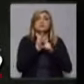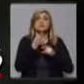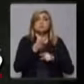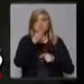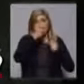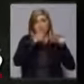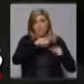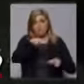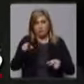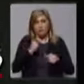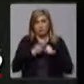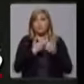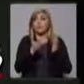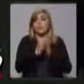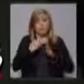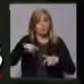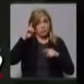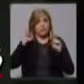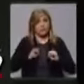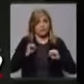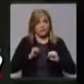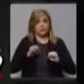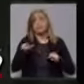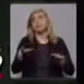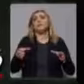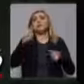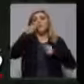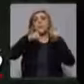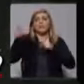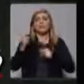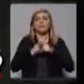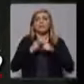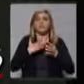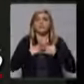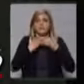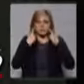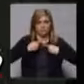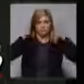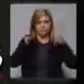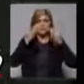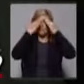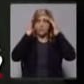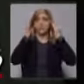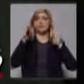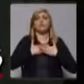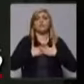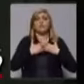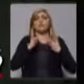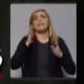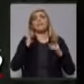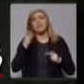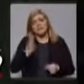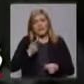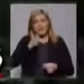grego, que todos aqui estão de acordo. O povo grego manifestou a sua vontade, a vontade democrática deve ser respeitada. Não faz sentido nenhum